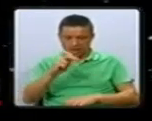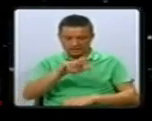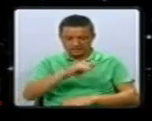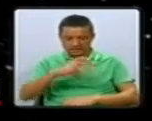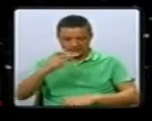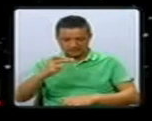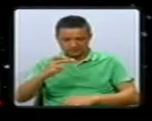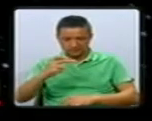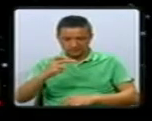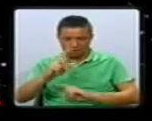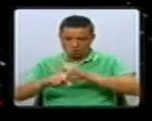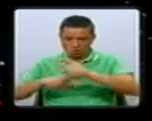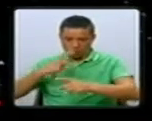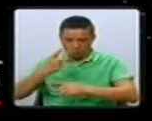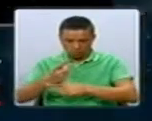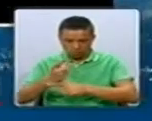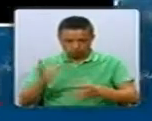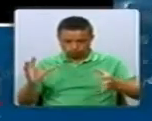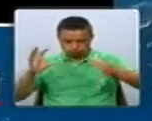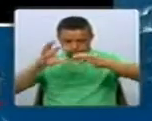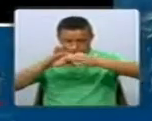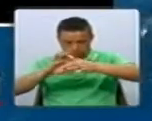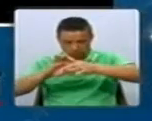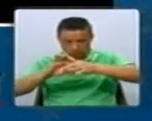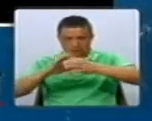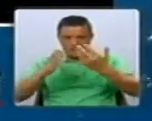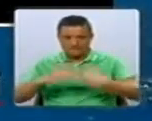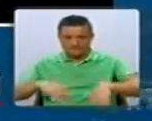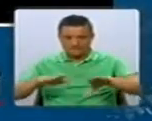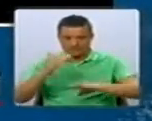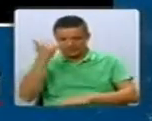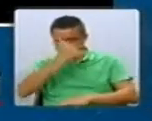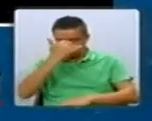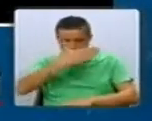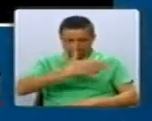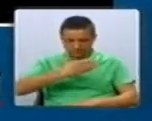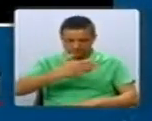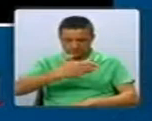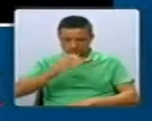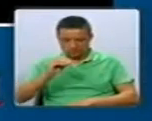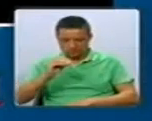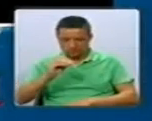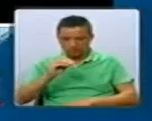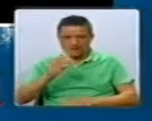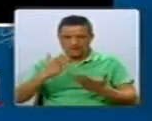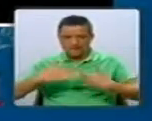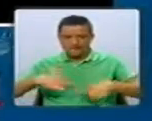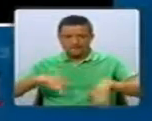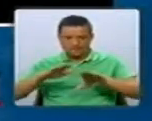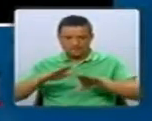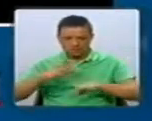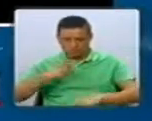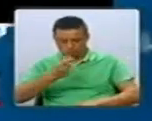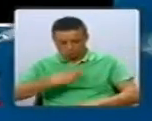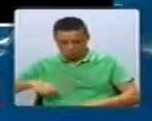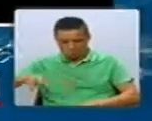elípticas, portanto, um outro tipo de galáxias. Ora, e o que diziam as simulações da década de 70 é que isso era mais a regra do que a exceção, ou seja, nós